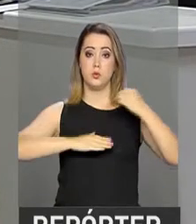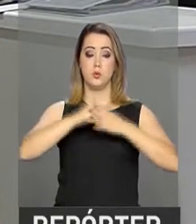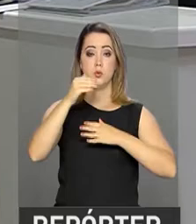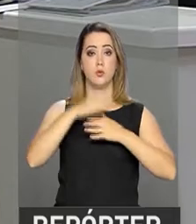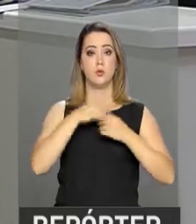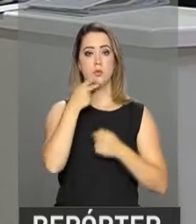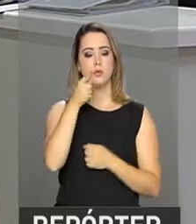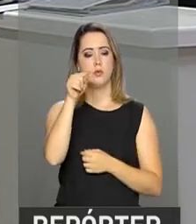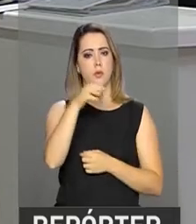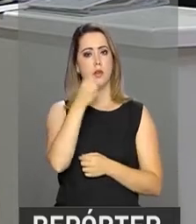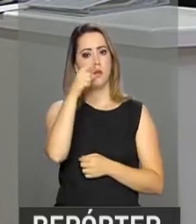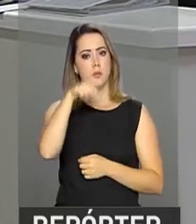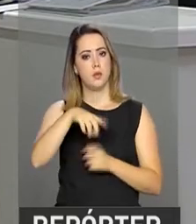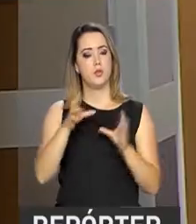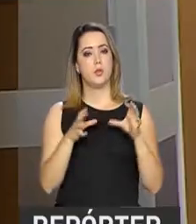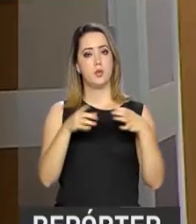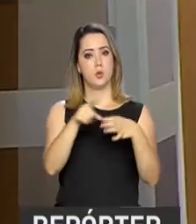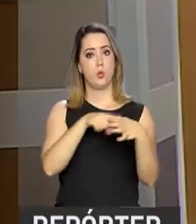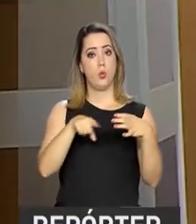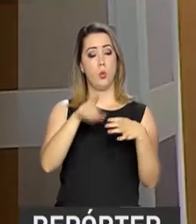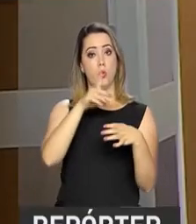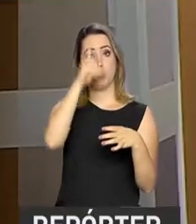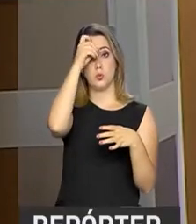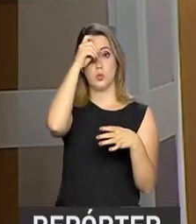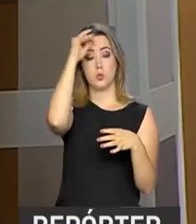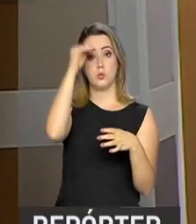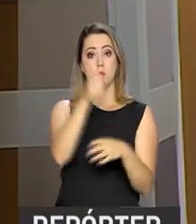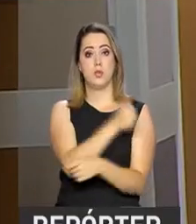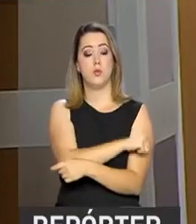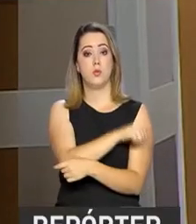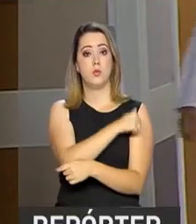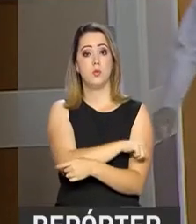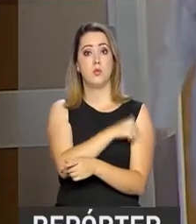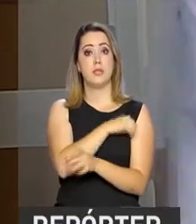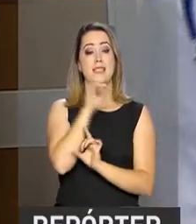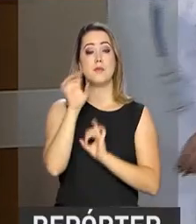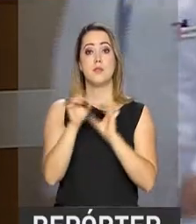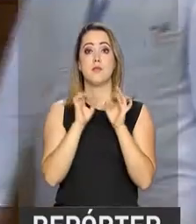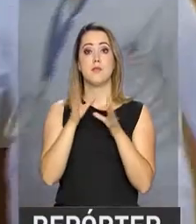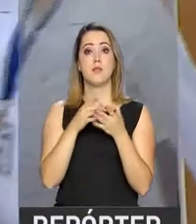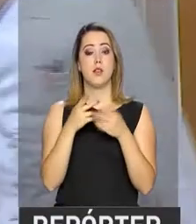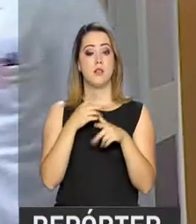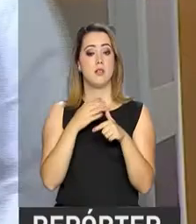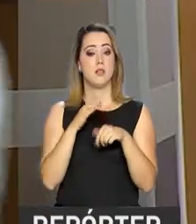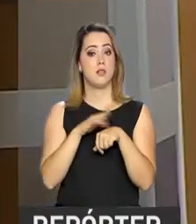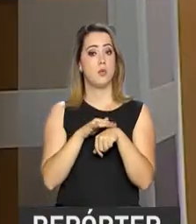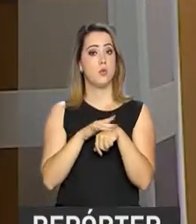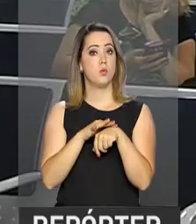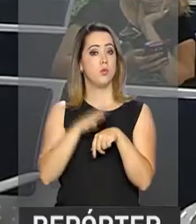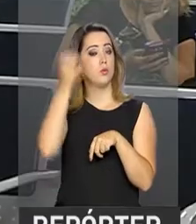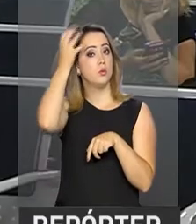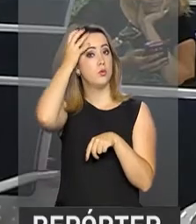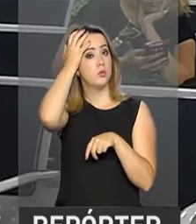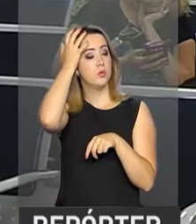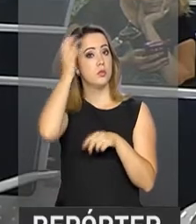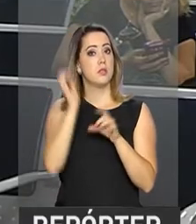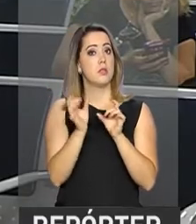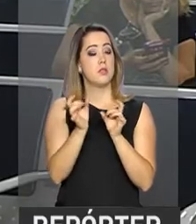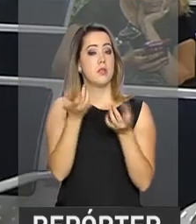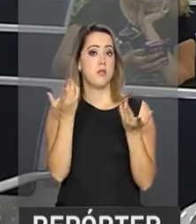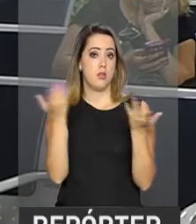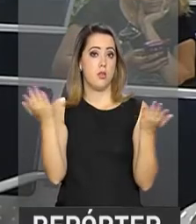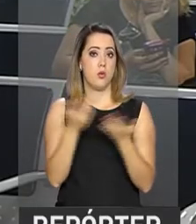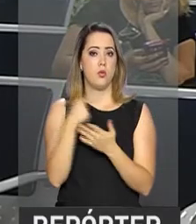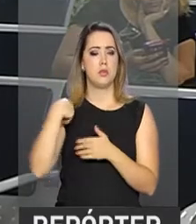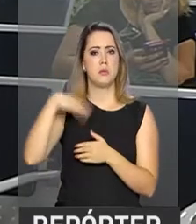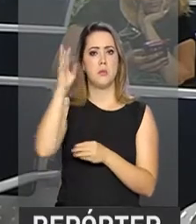equipe deixa o hospital no rio de janeiro especializado em doenças cerebrais ea expectativa é que a unidade atenda cada vez mais pacientes